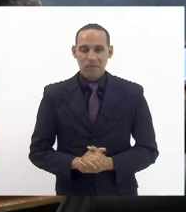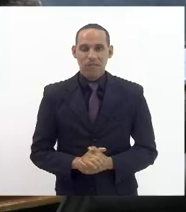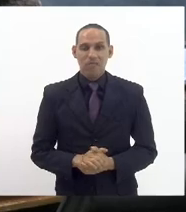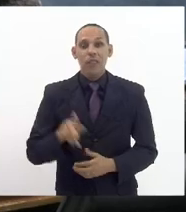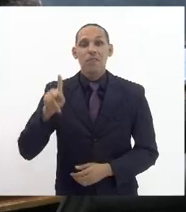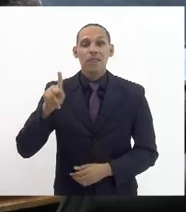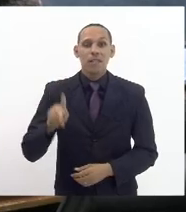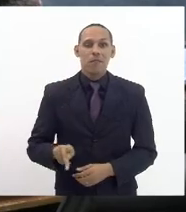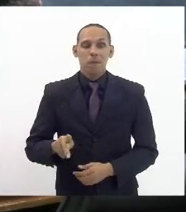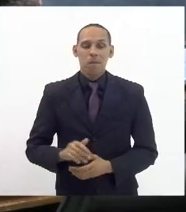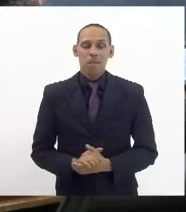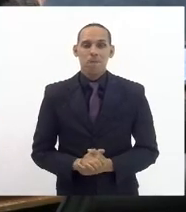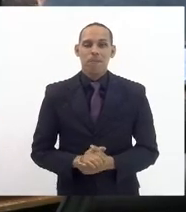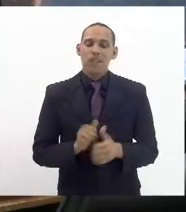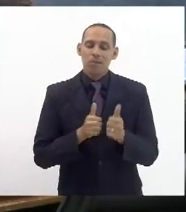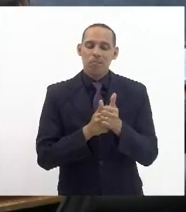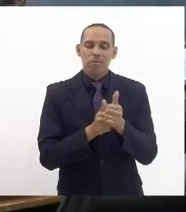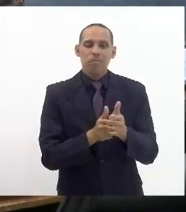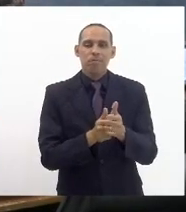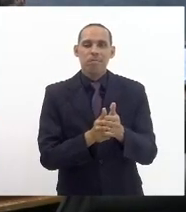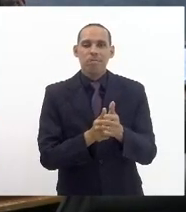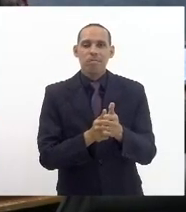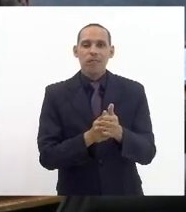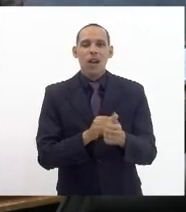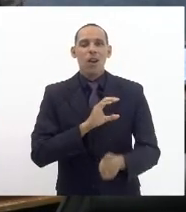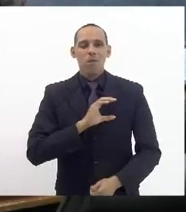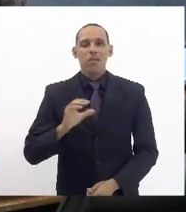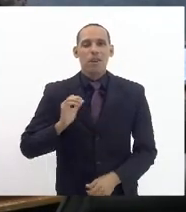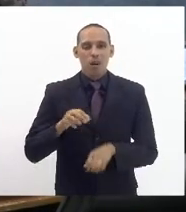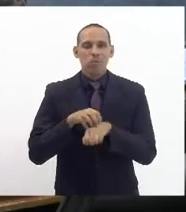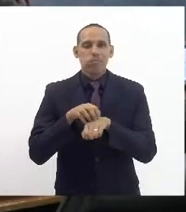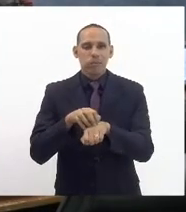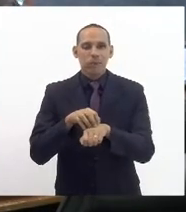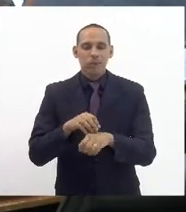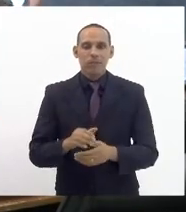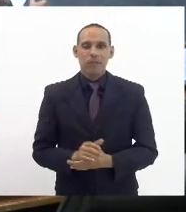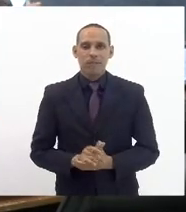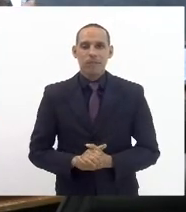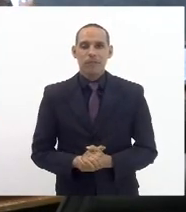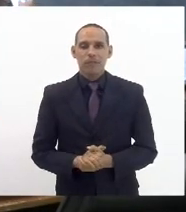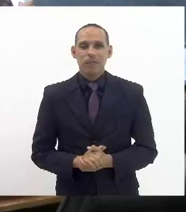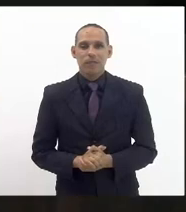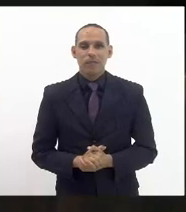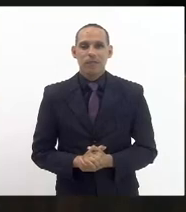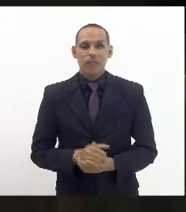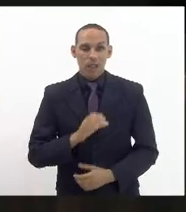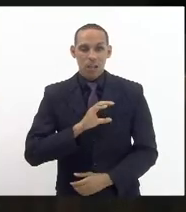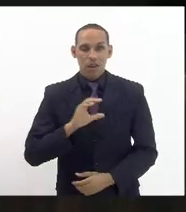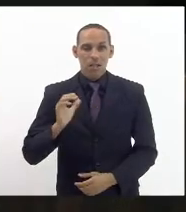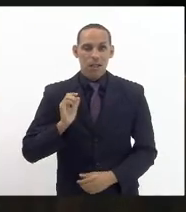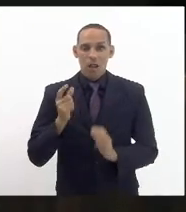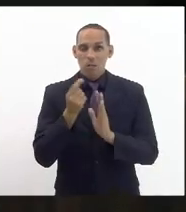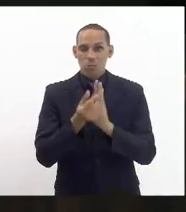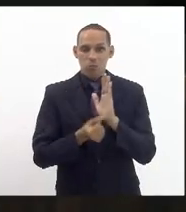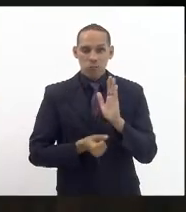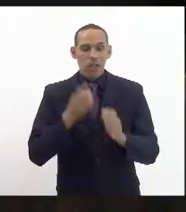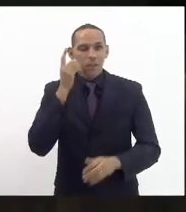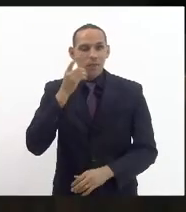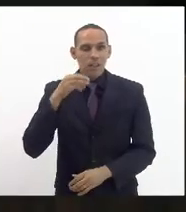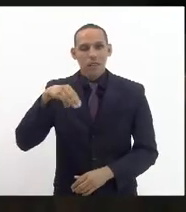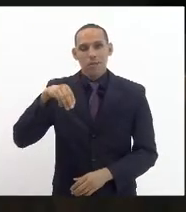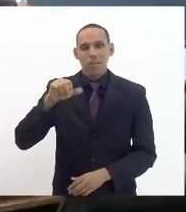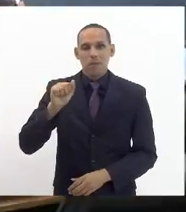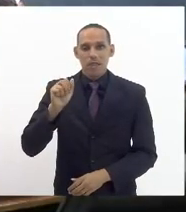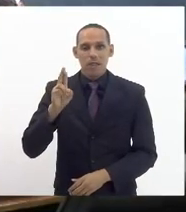Senhor presidente, acompanho o parecer da Comissão de Transportes. Pela Comissão de Orçamento, deputado Márcio